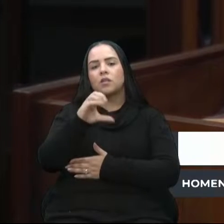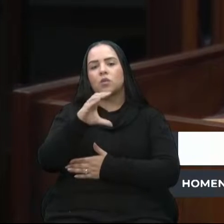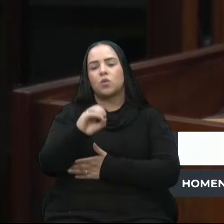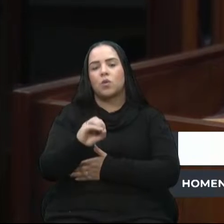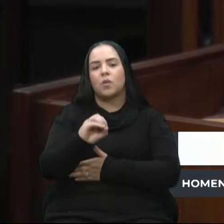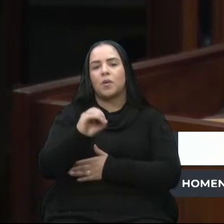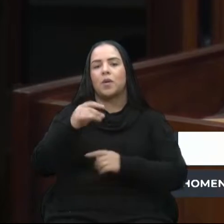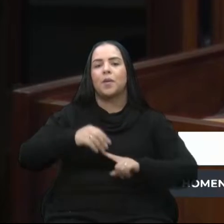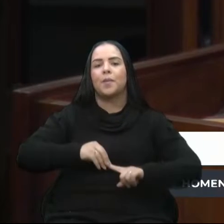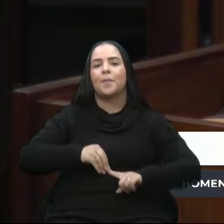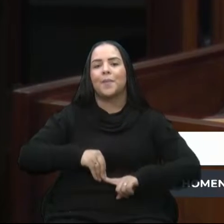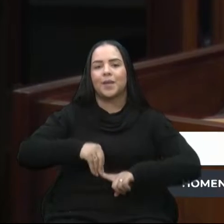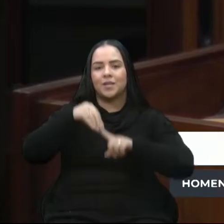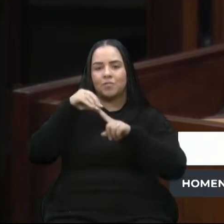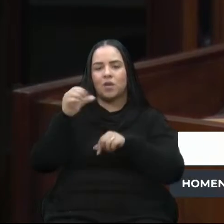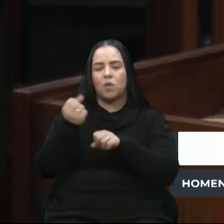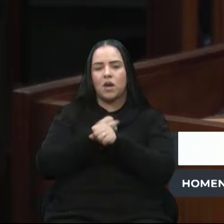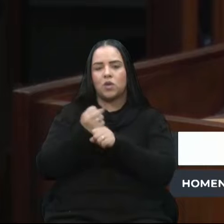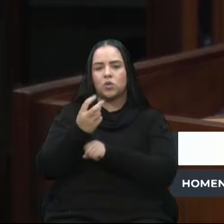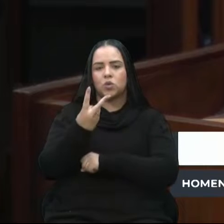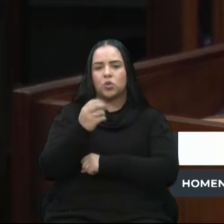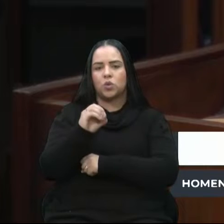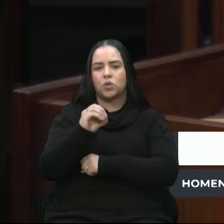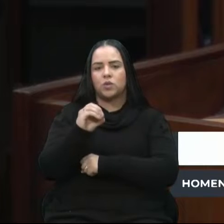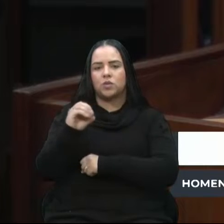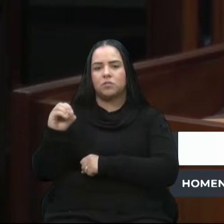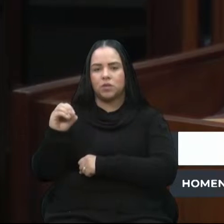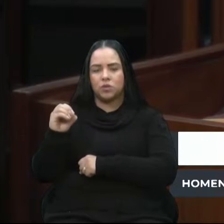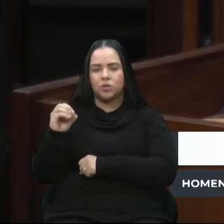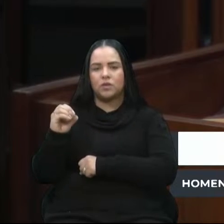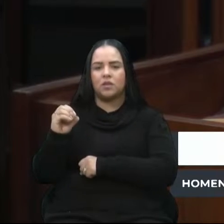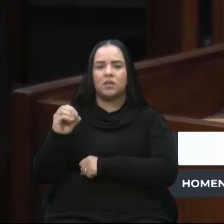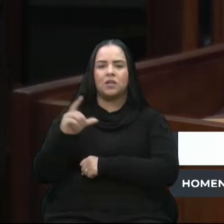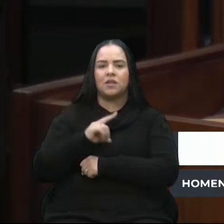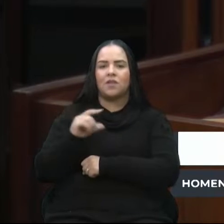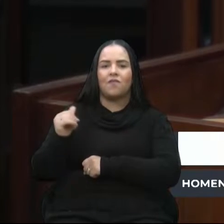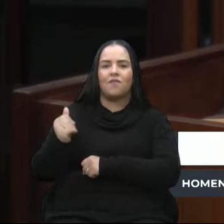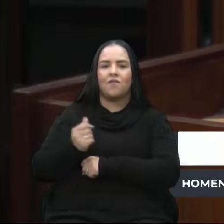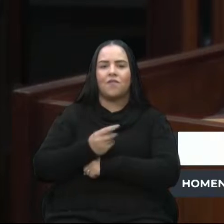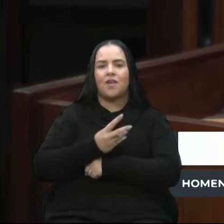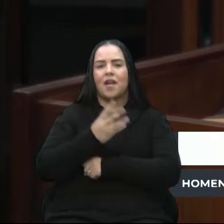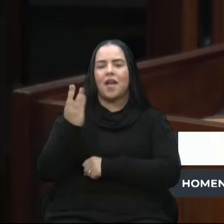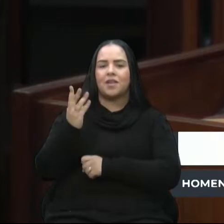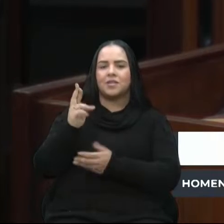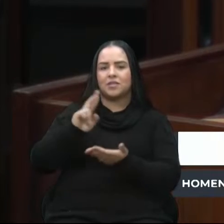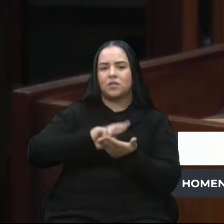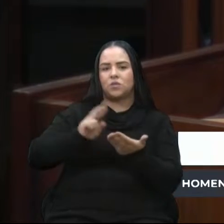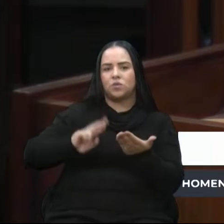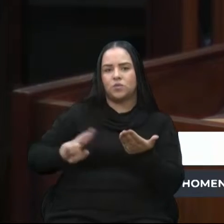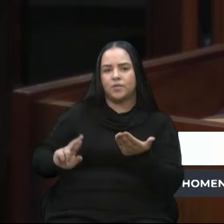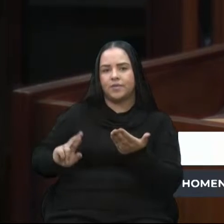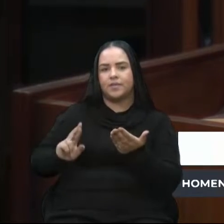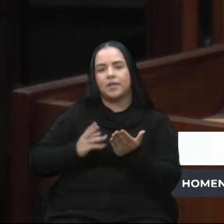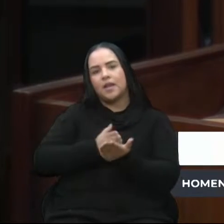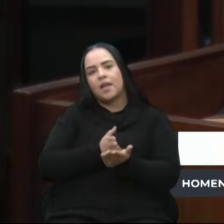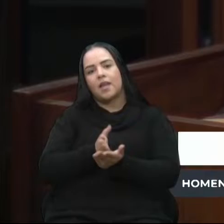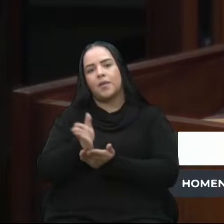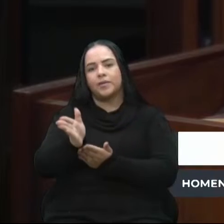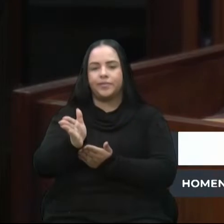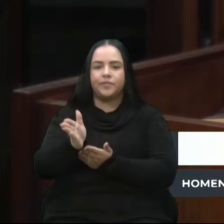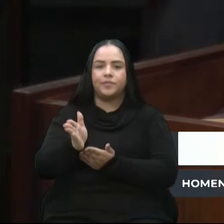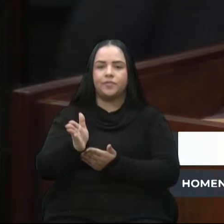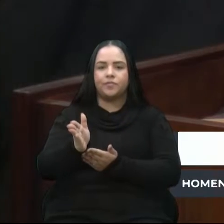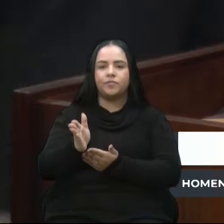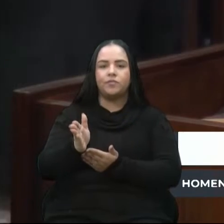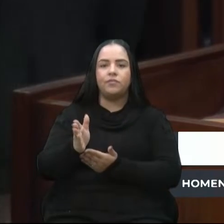a partir dos anos 2000, onde já várias resoluções e encaminhamentos para